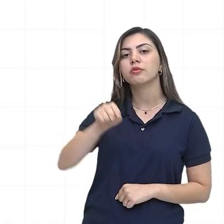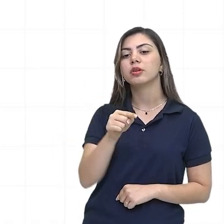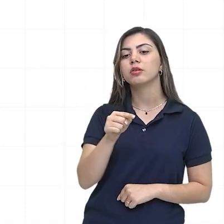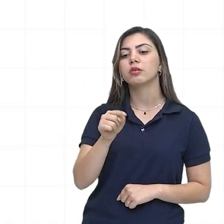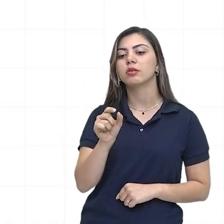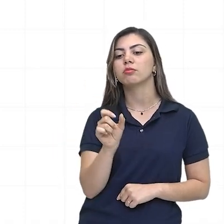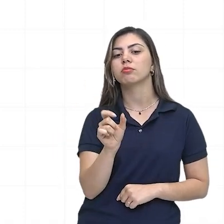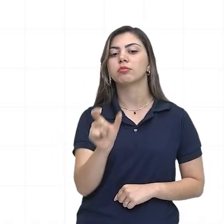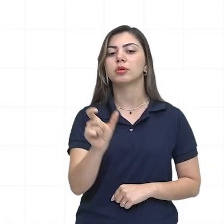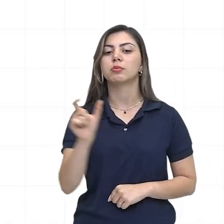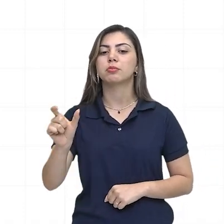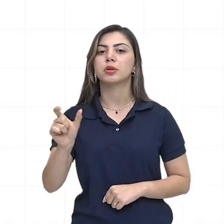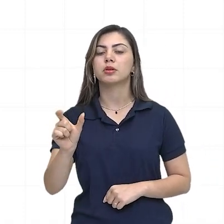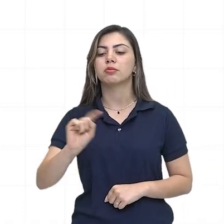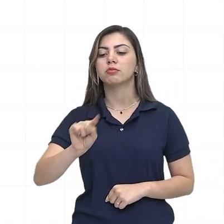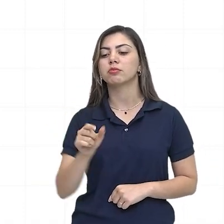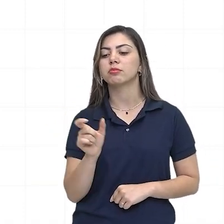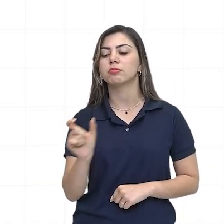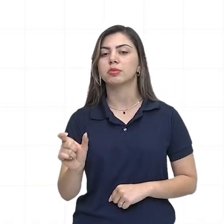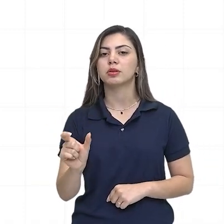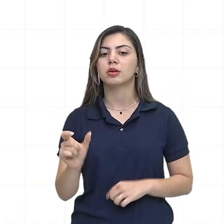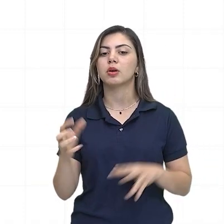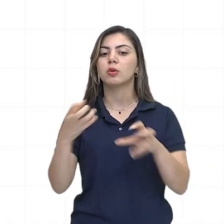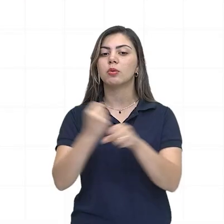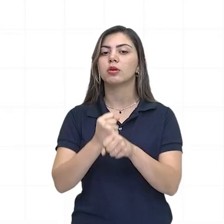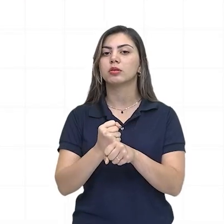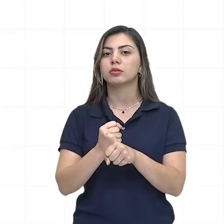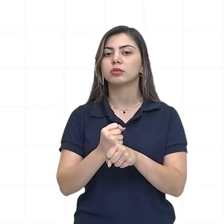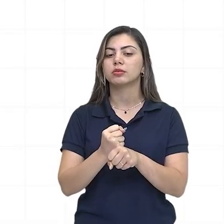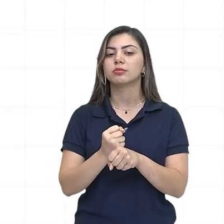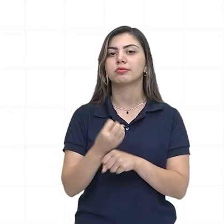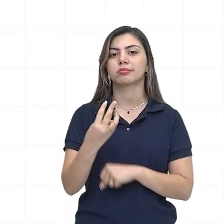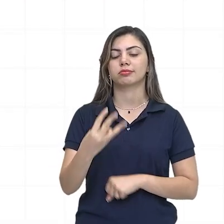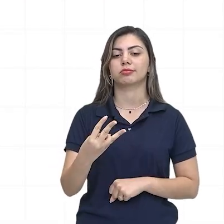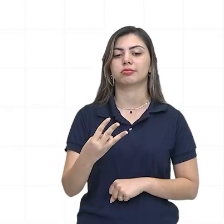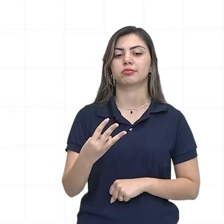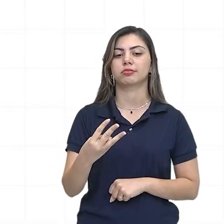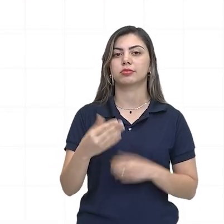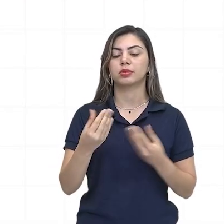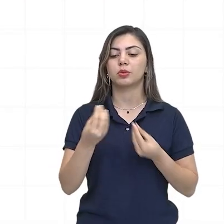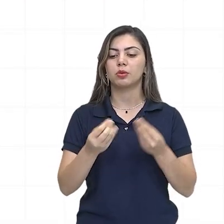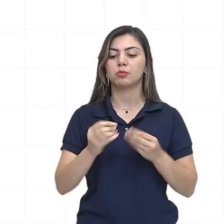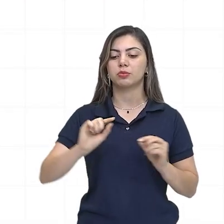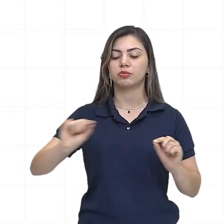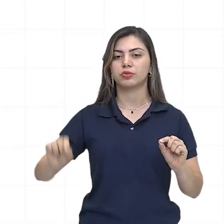decimais? 3, né? Temos 2 aqui e 1 aqui. Então, vai ser